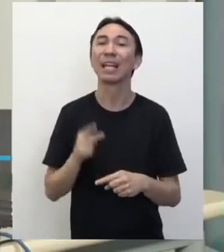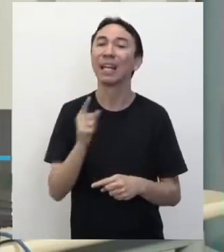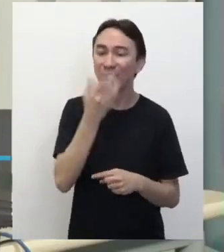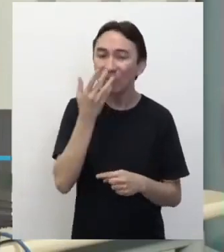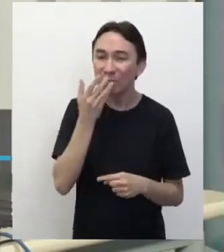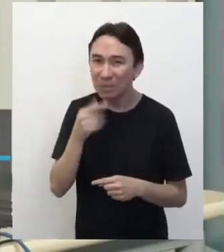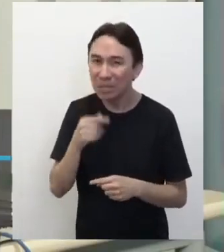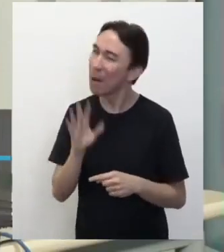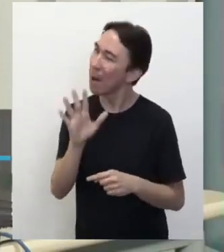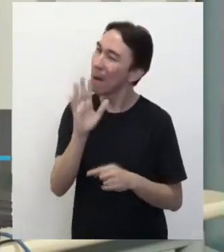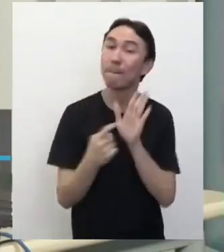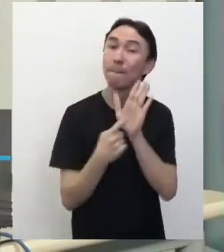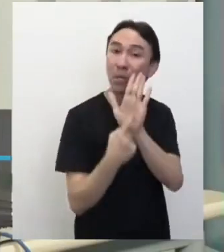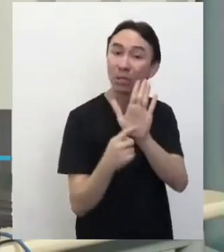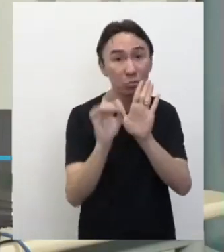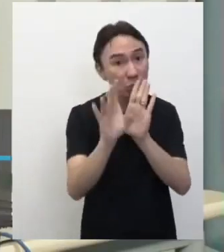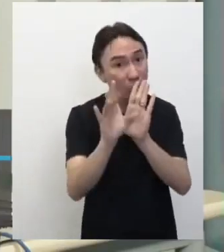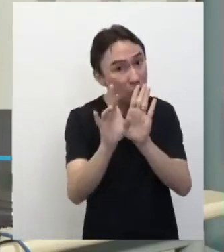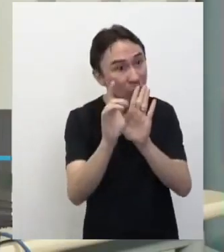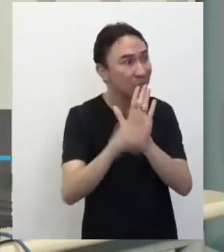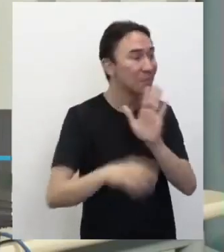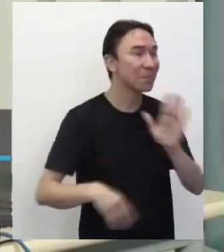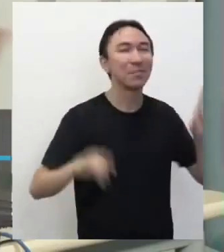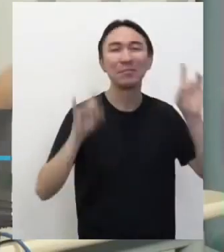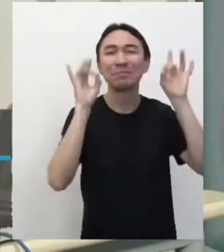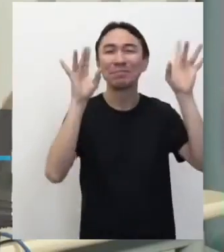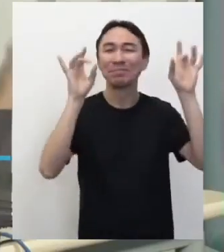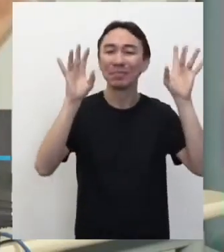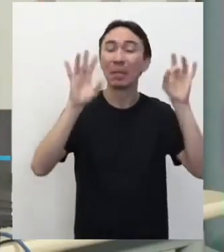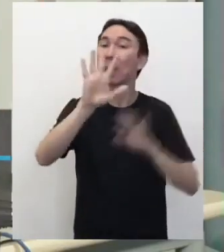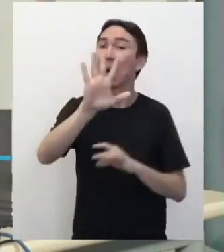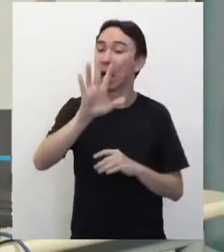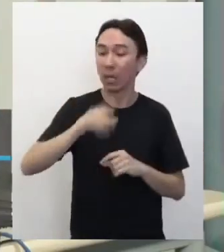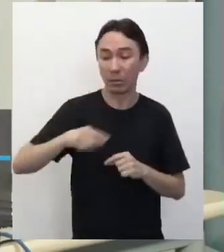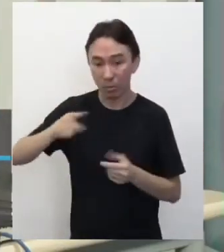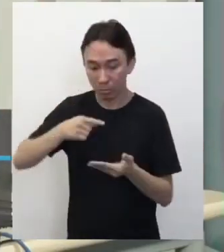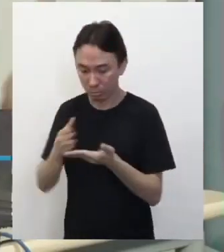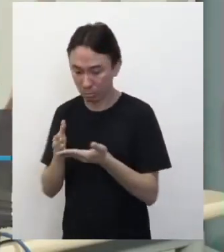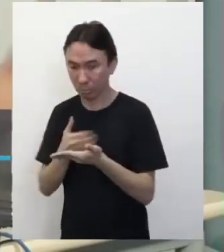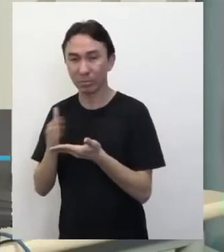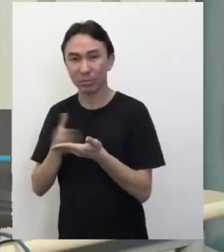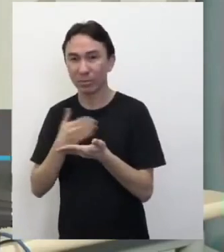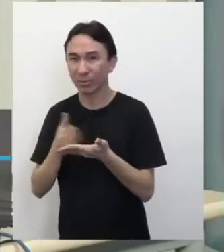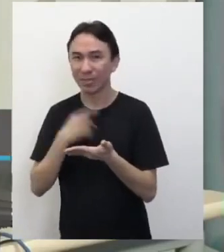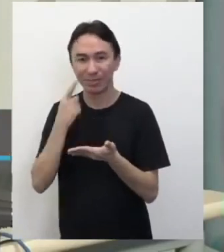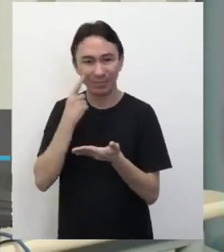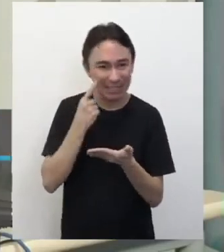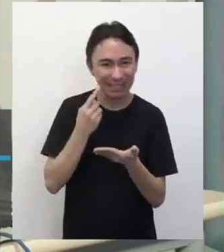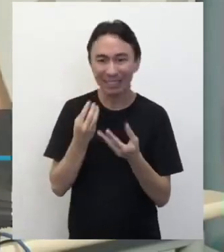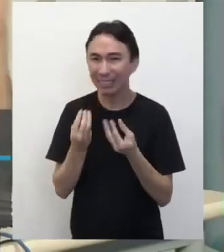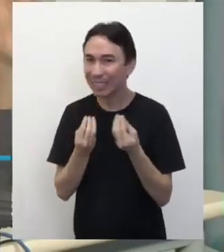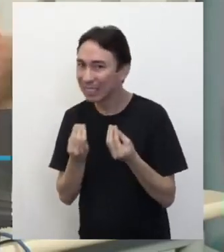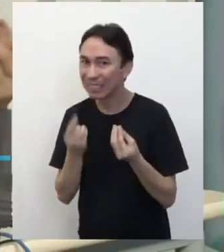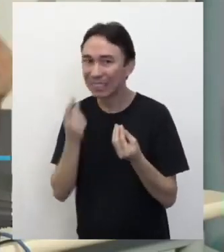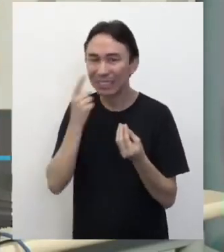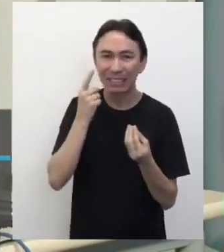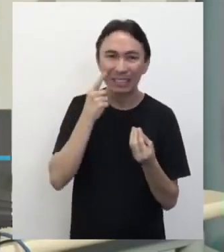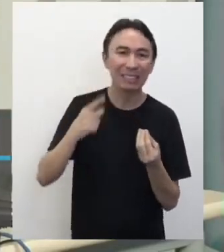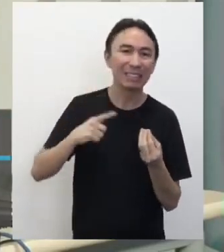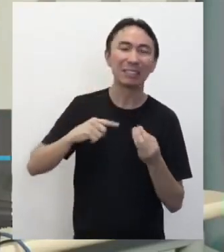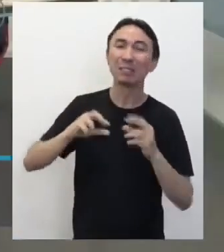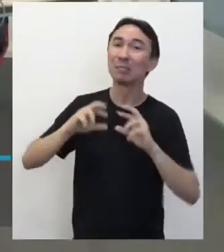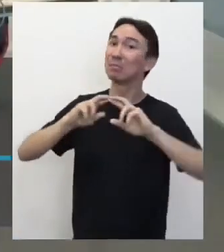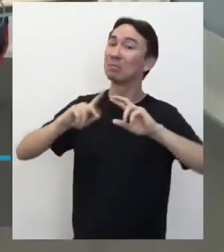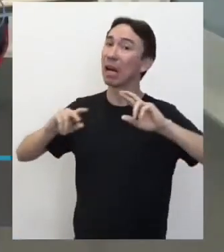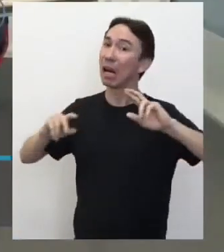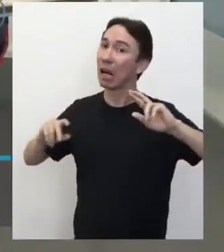fantasia. E para a gente vai interpretar até como aquela questão que a gente tinha dito, até como as alegorias. Mas o último que